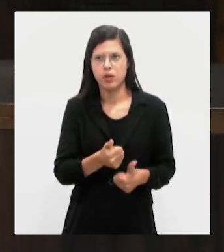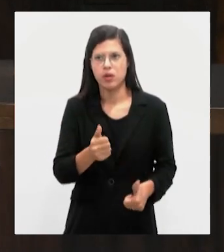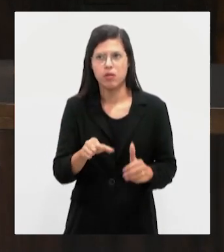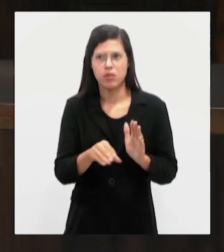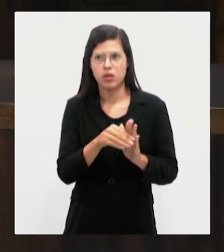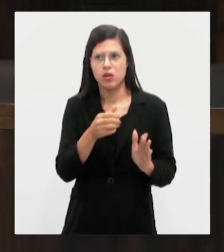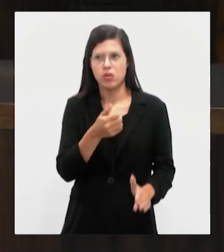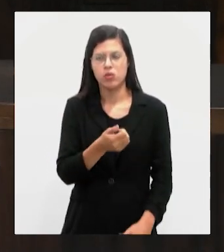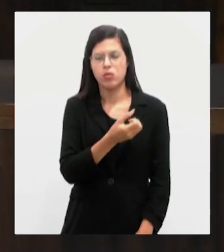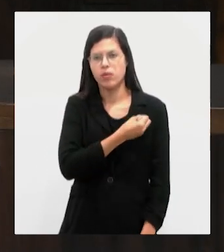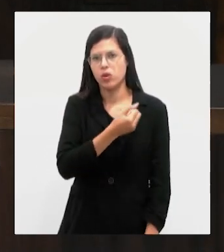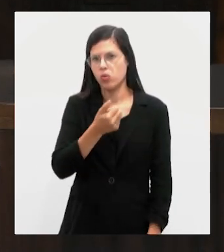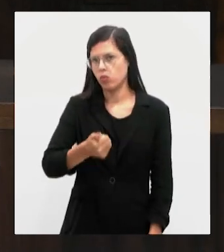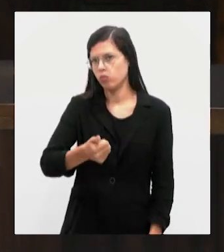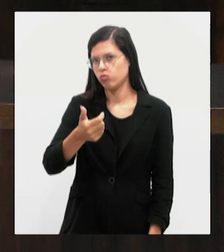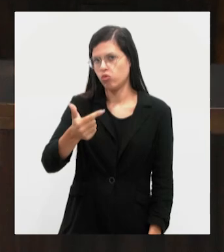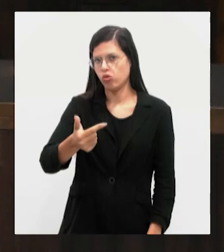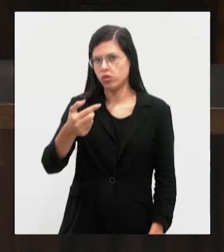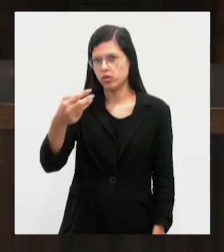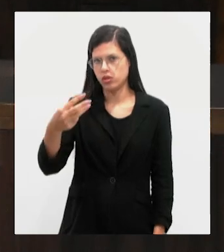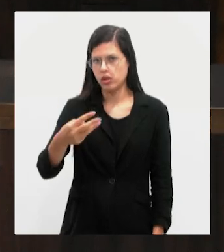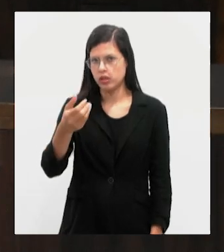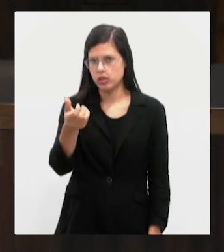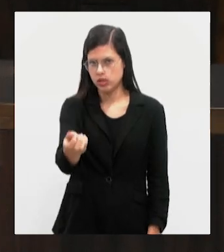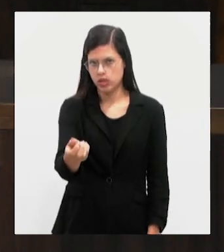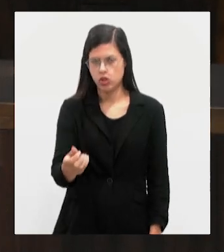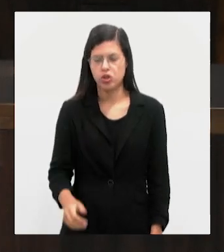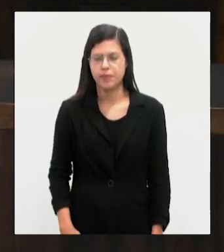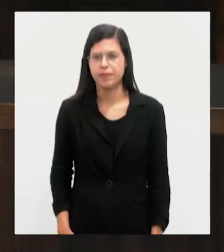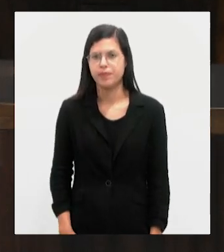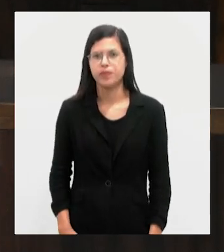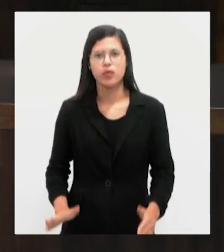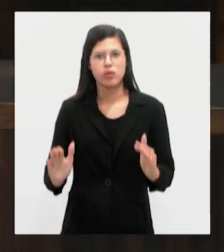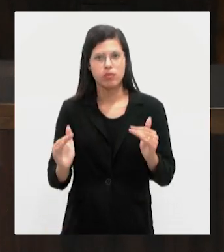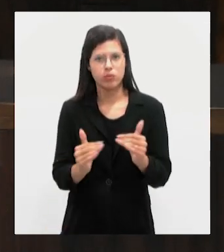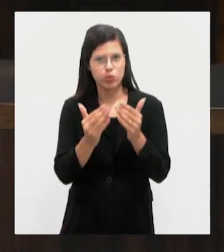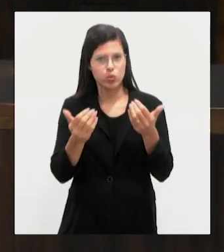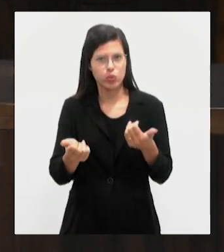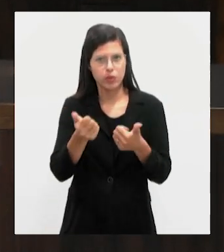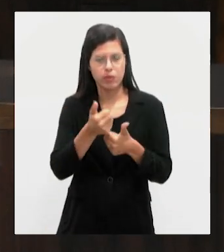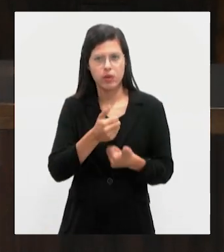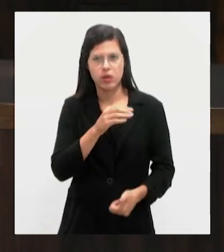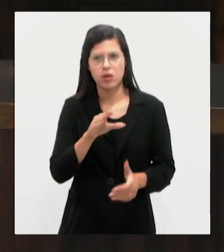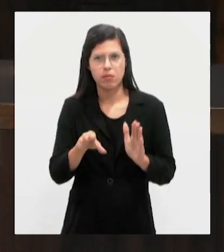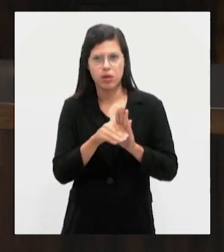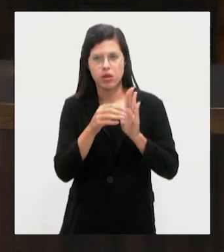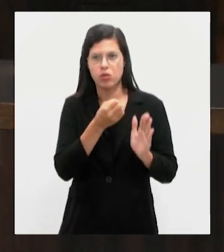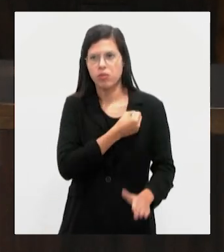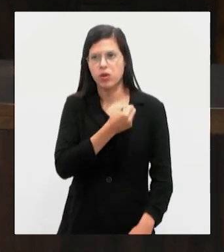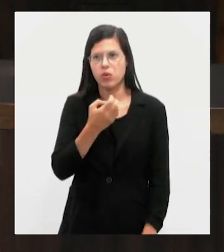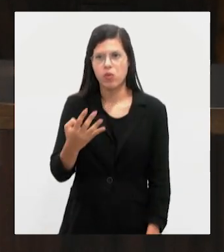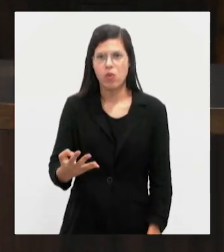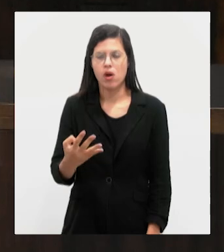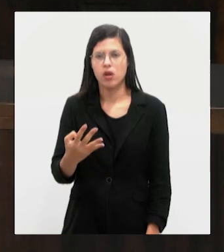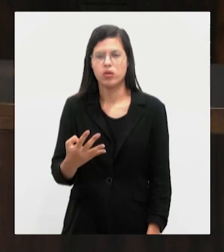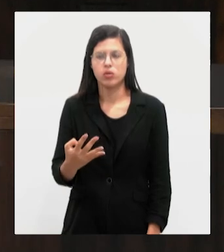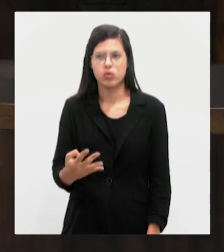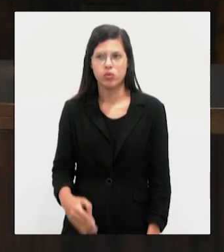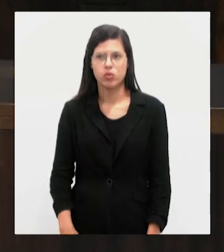emendas número 1, 2, 3 e 6. Favorável com subemenda à emenda número 4, concluindo